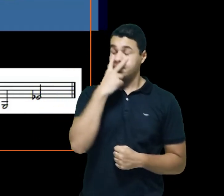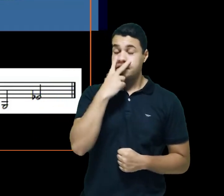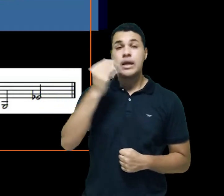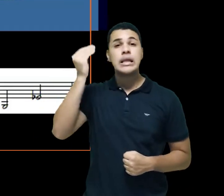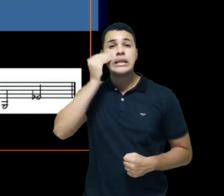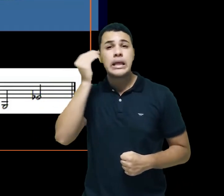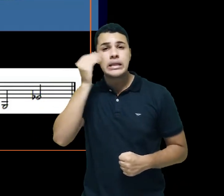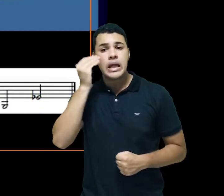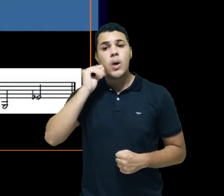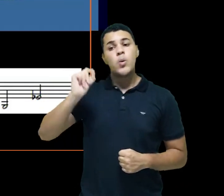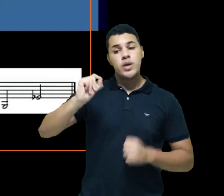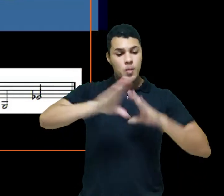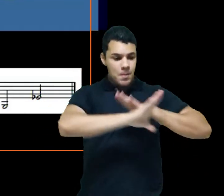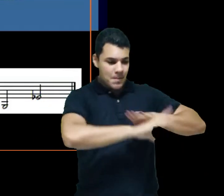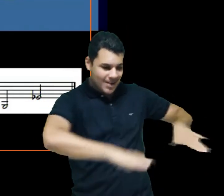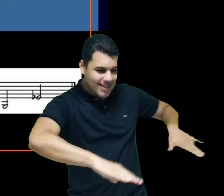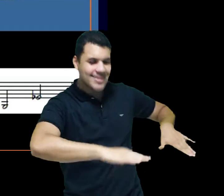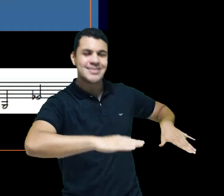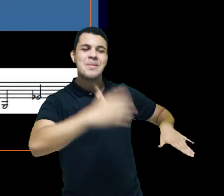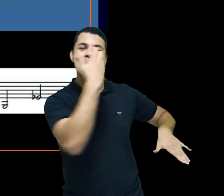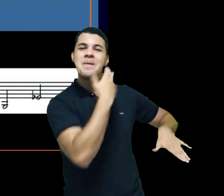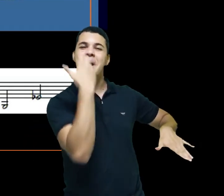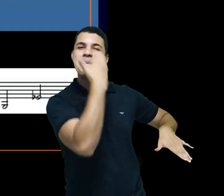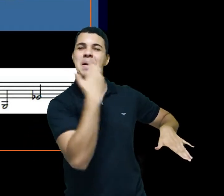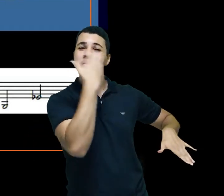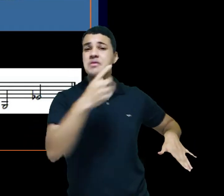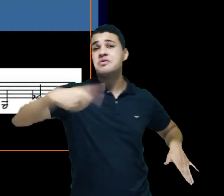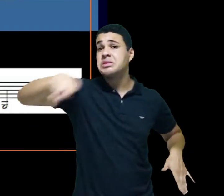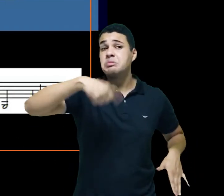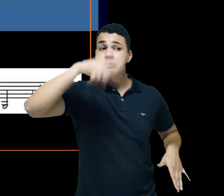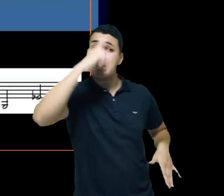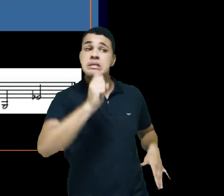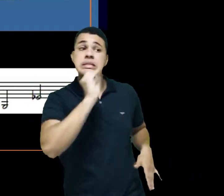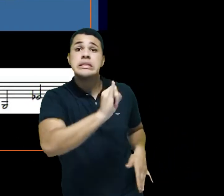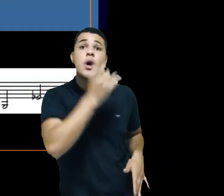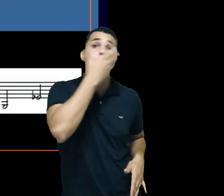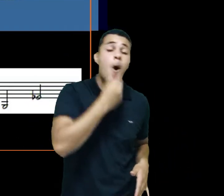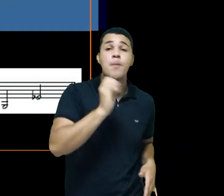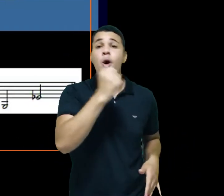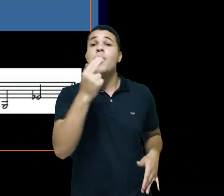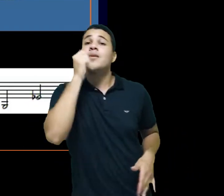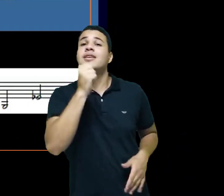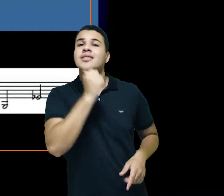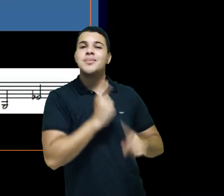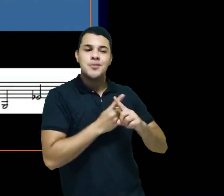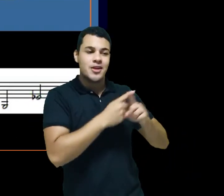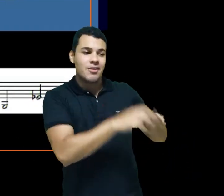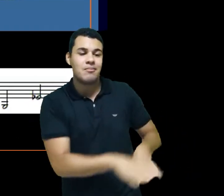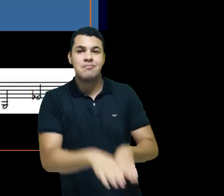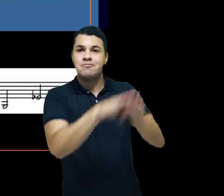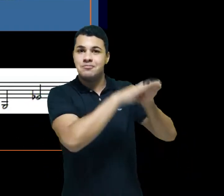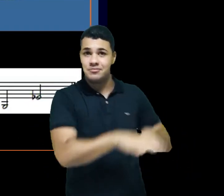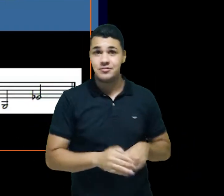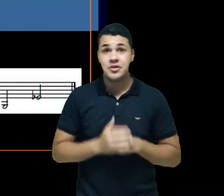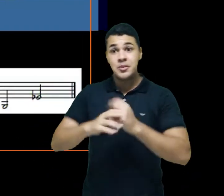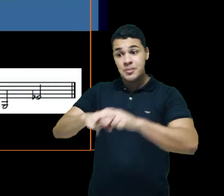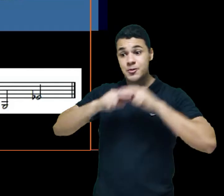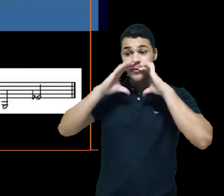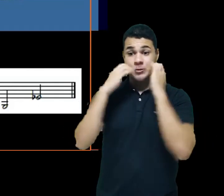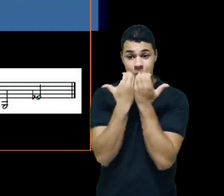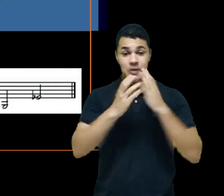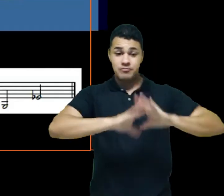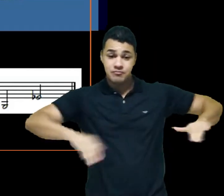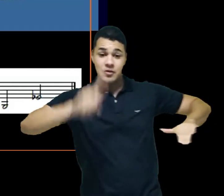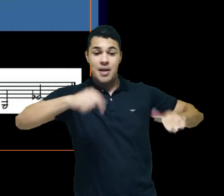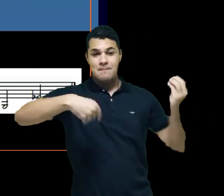e ouvirem uma criança cantando, dificilmente vocês saberão se é um menino ou uma menina. Em um coro infantil, os naipes